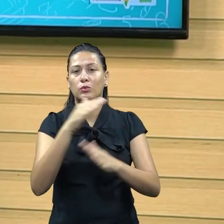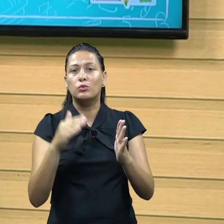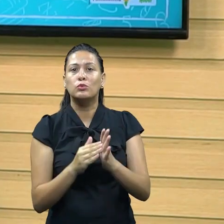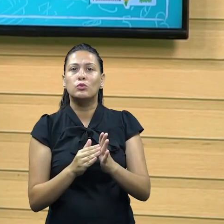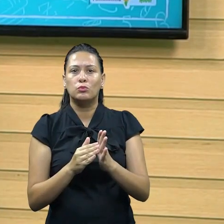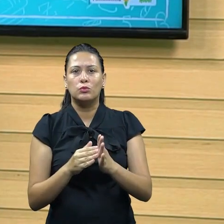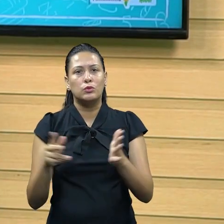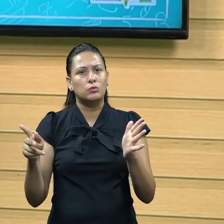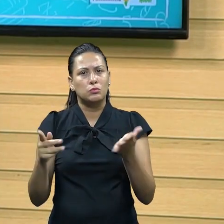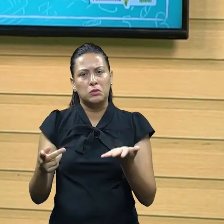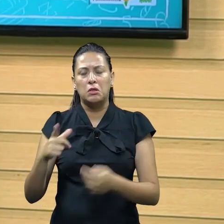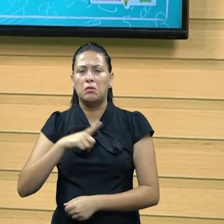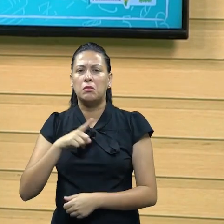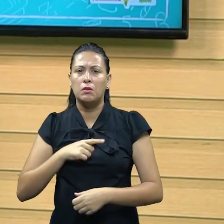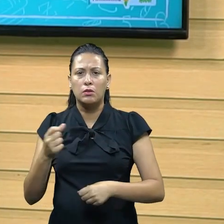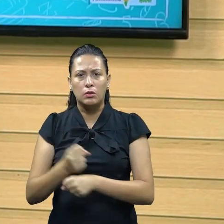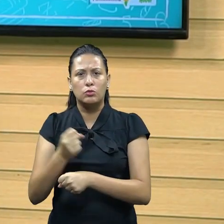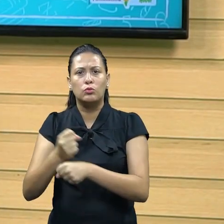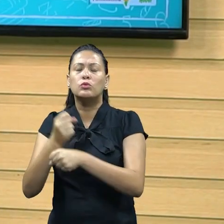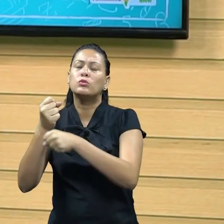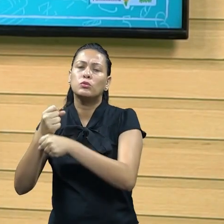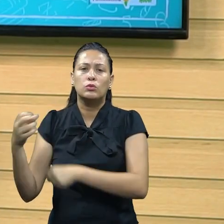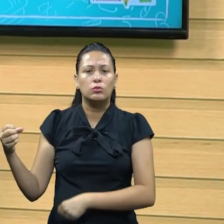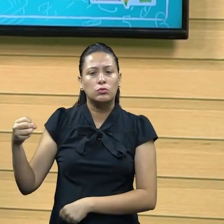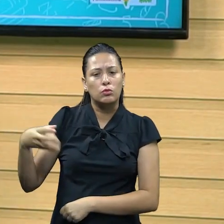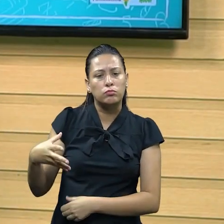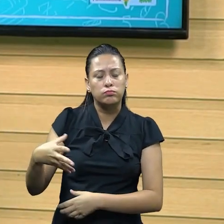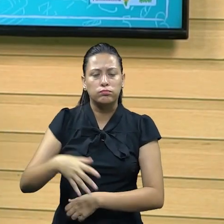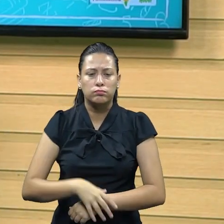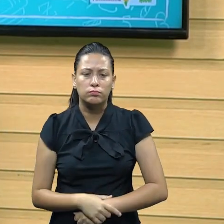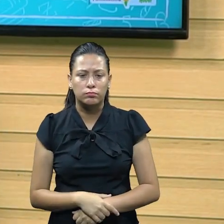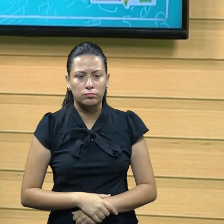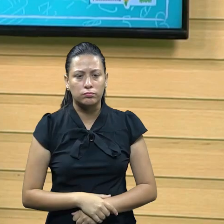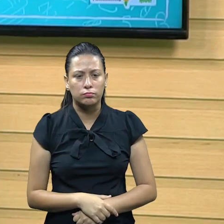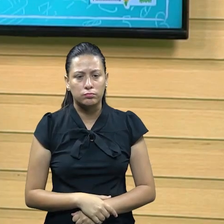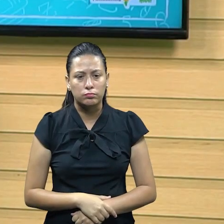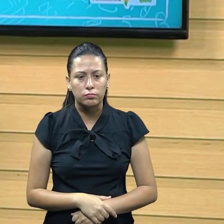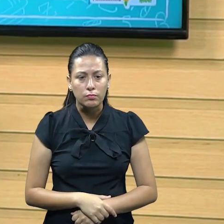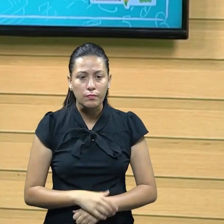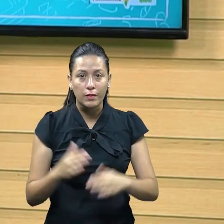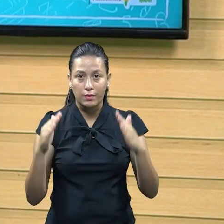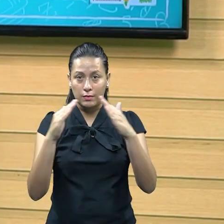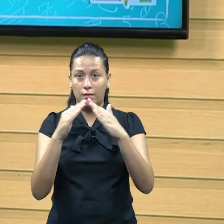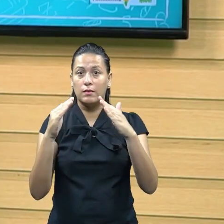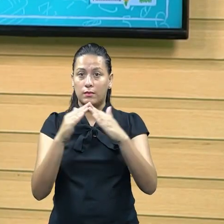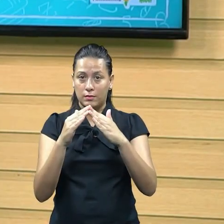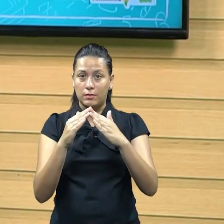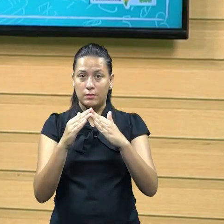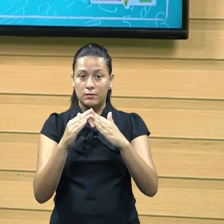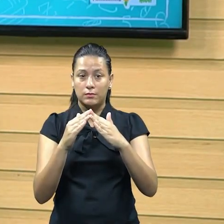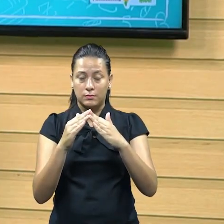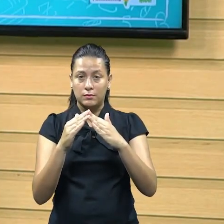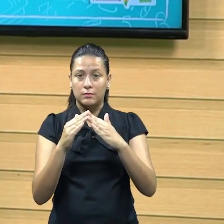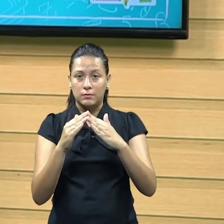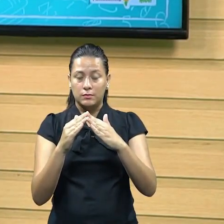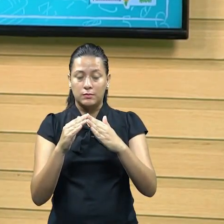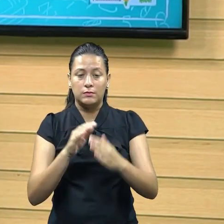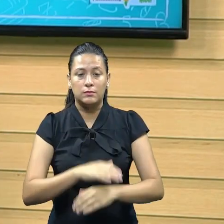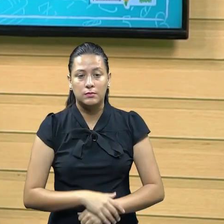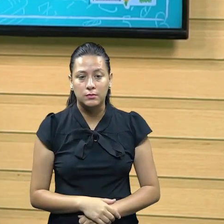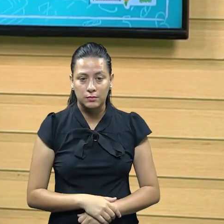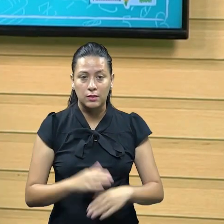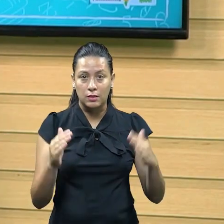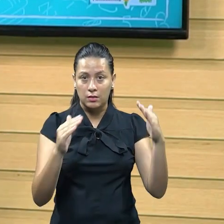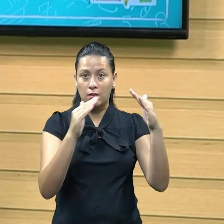Quando este terra, ele passa por toda a residência e aí é aterrado todos os aparelhos,